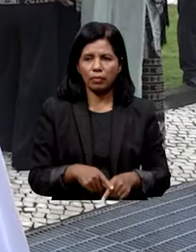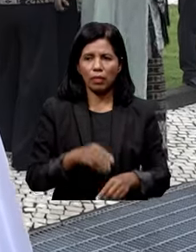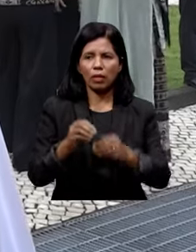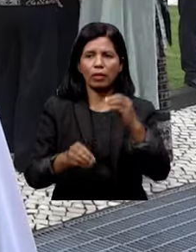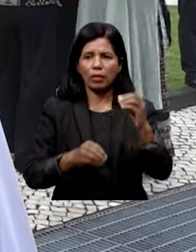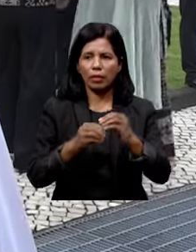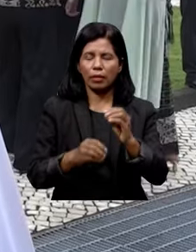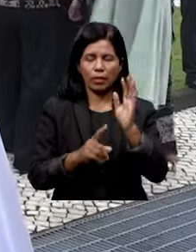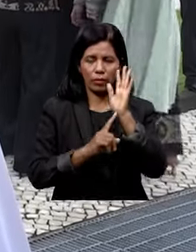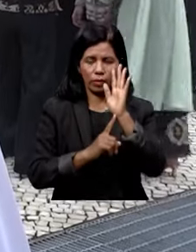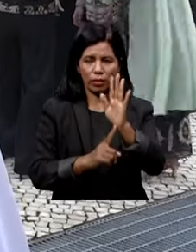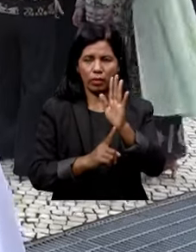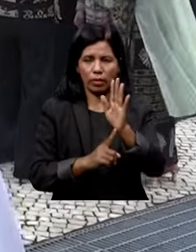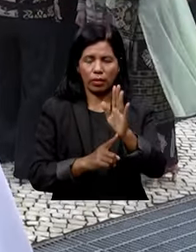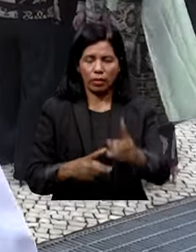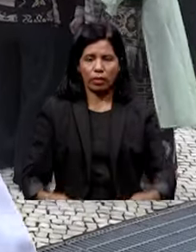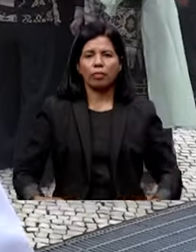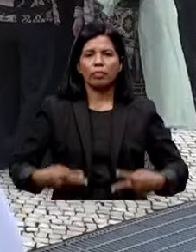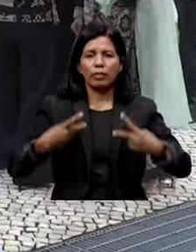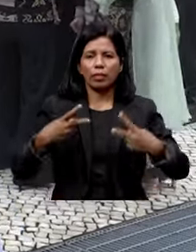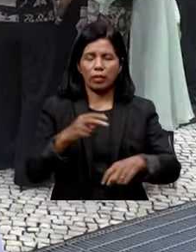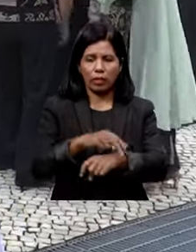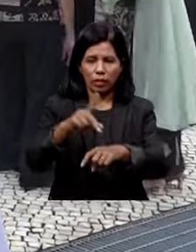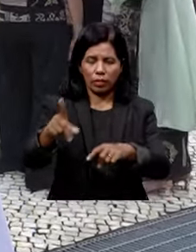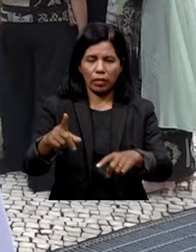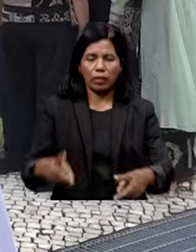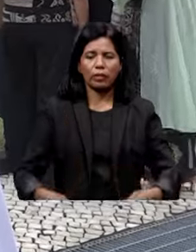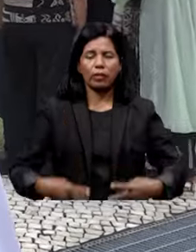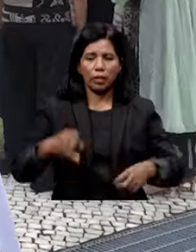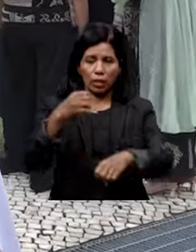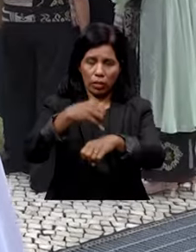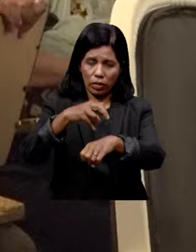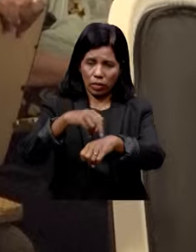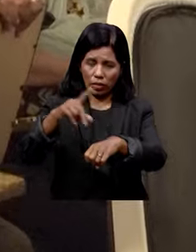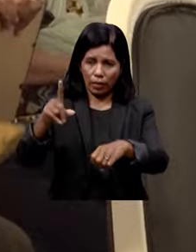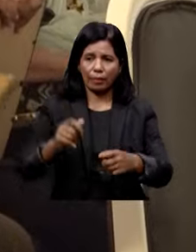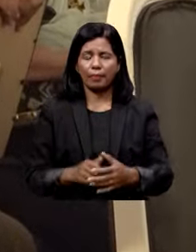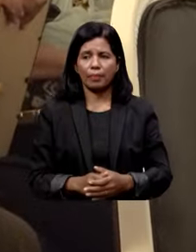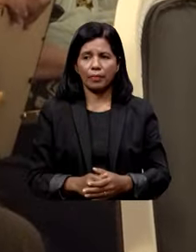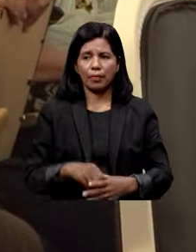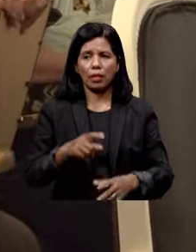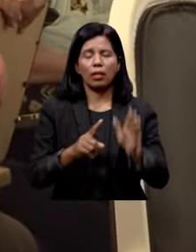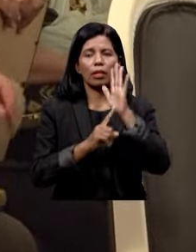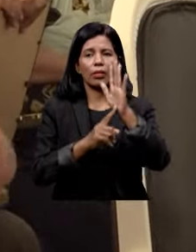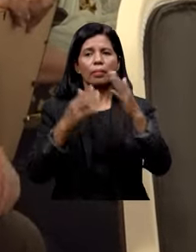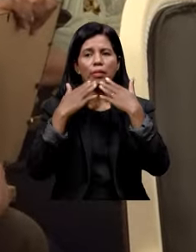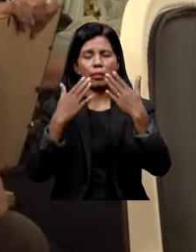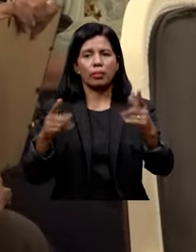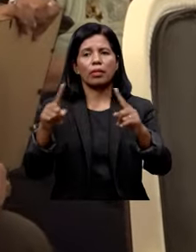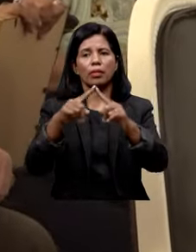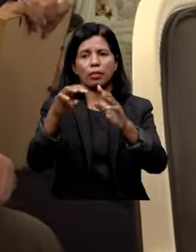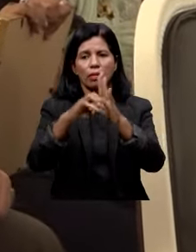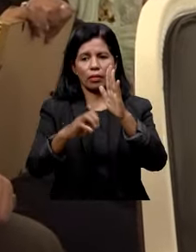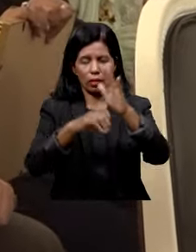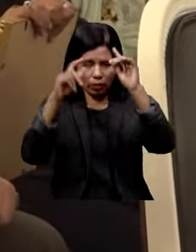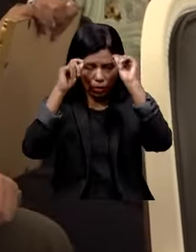significativo na vida nacional e na vida internacional. Condecorar o Sira a tua agradecimento para estar o Timor-Leste,